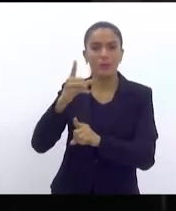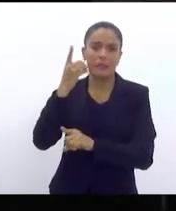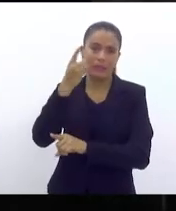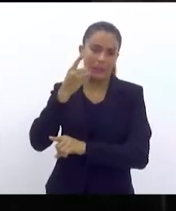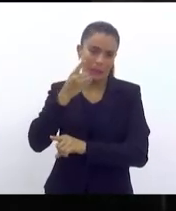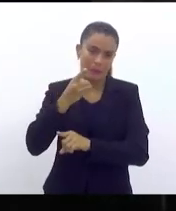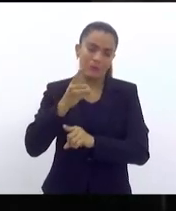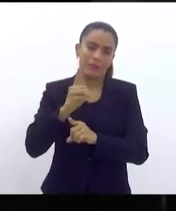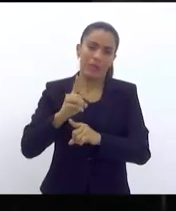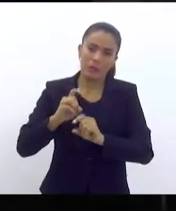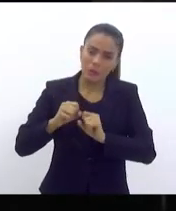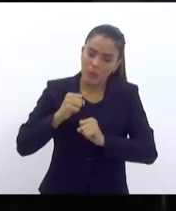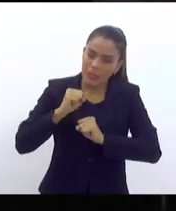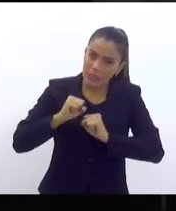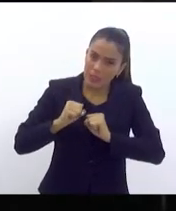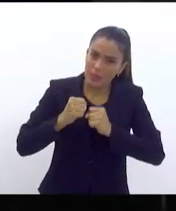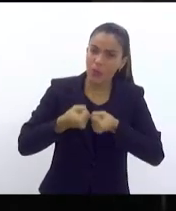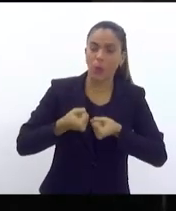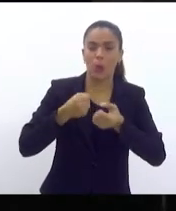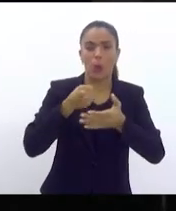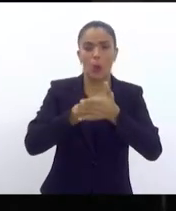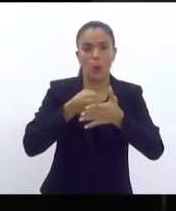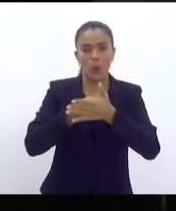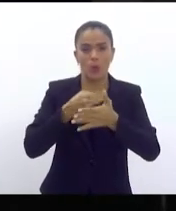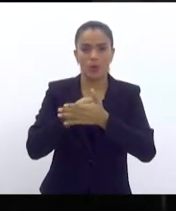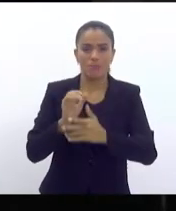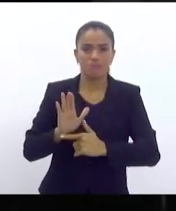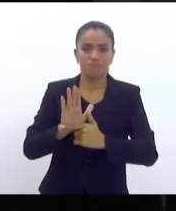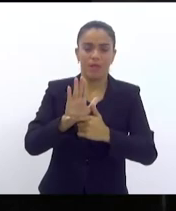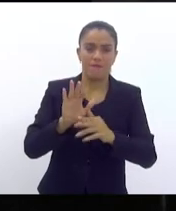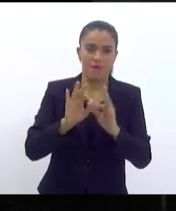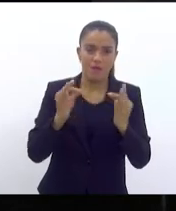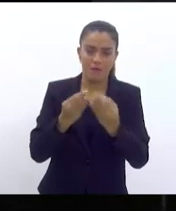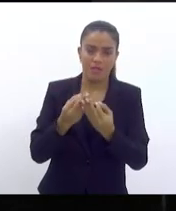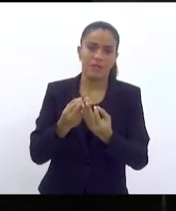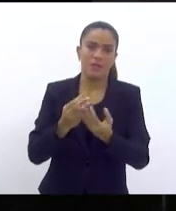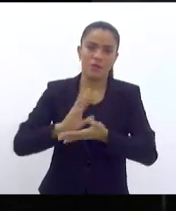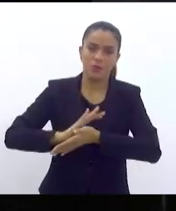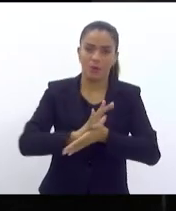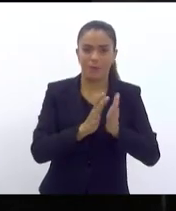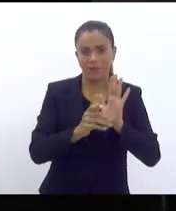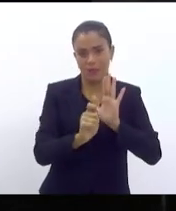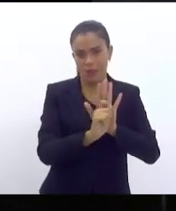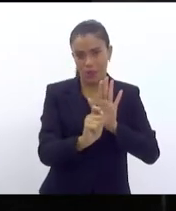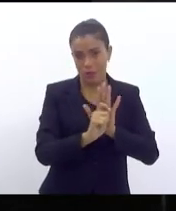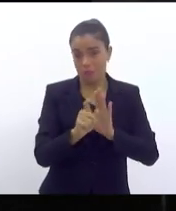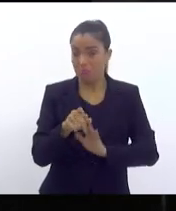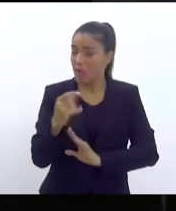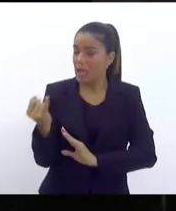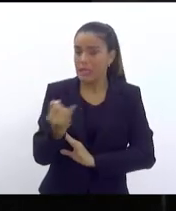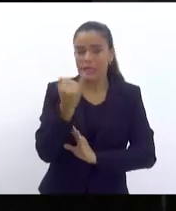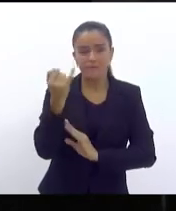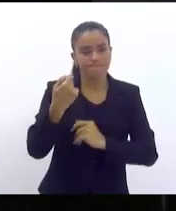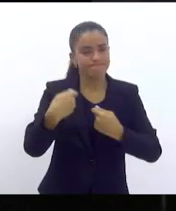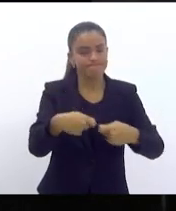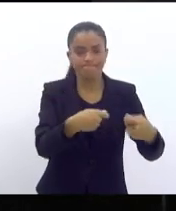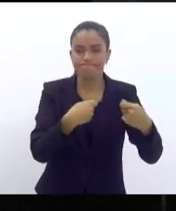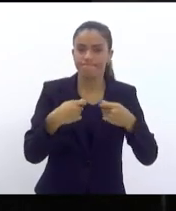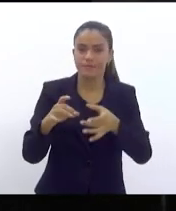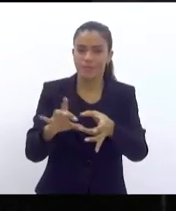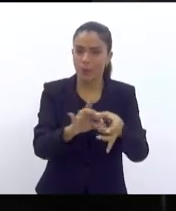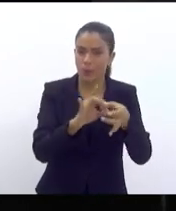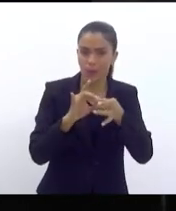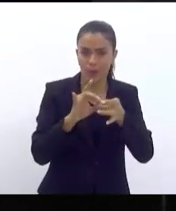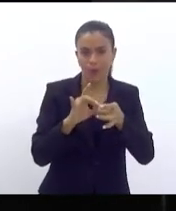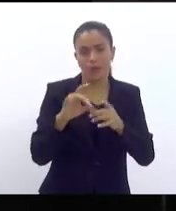das famílias da prevenção e do combate às drogas e é essencial essa união de todas aqueles da